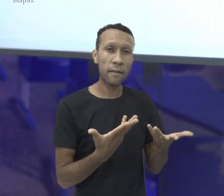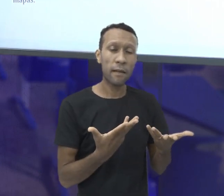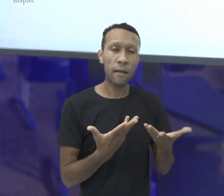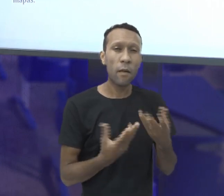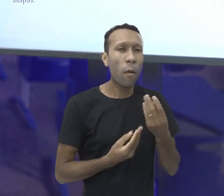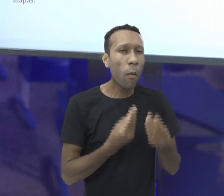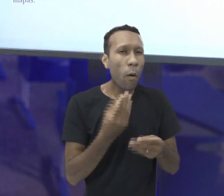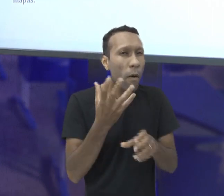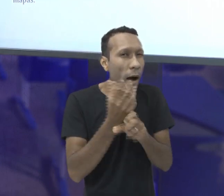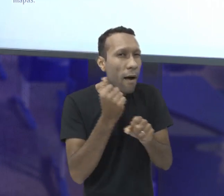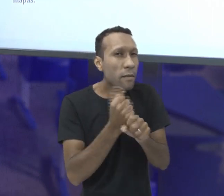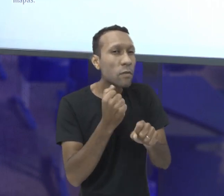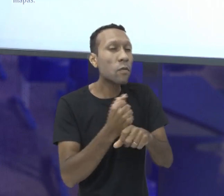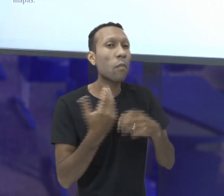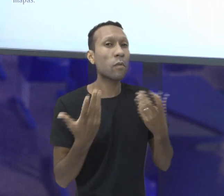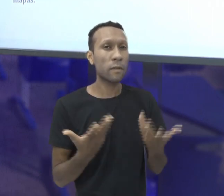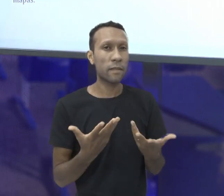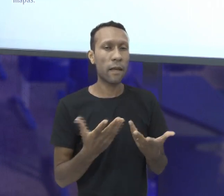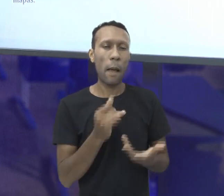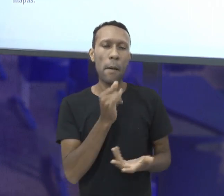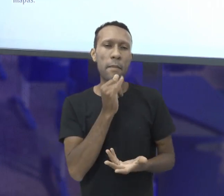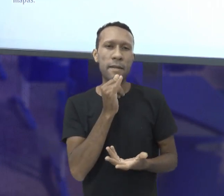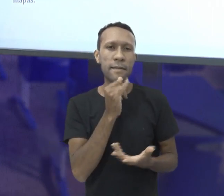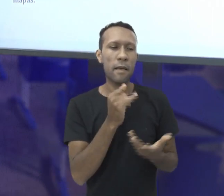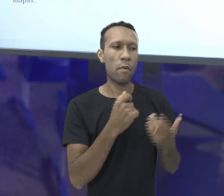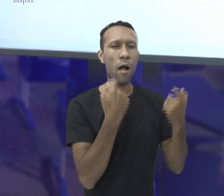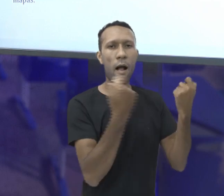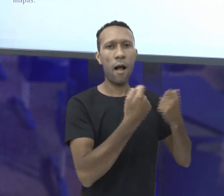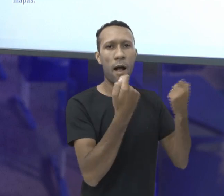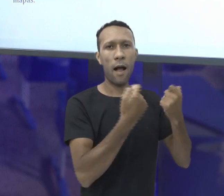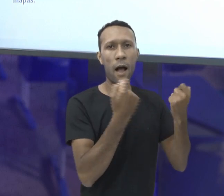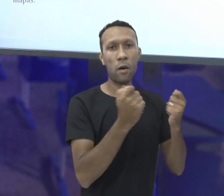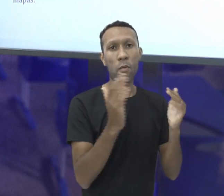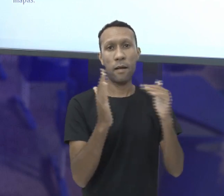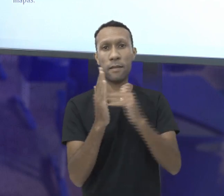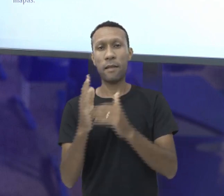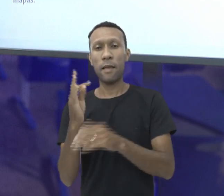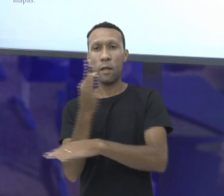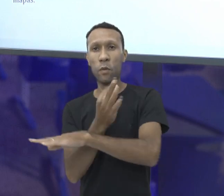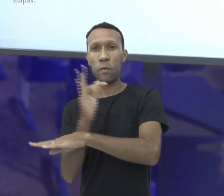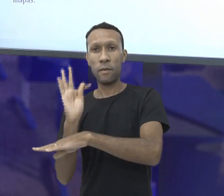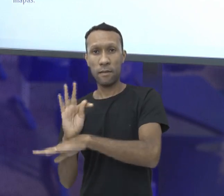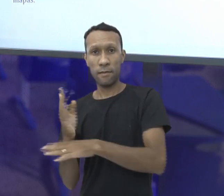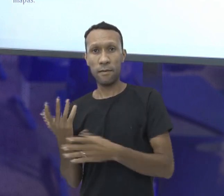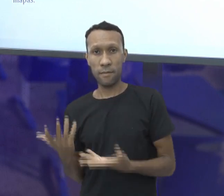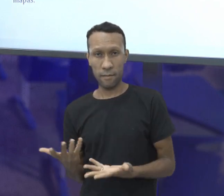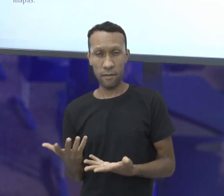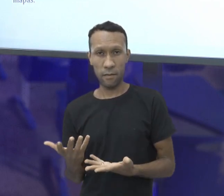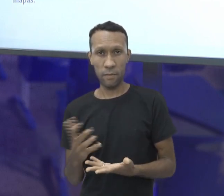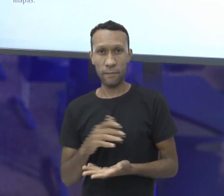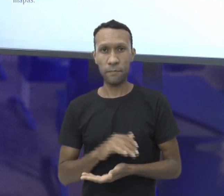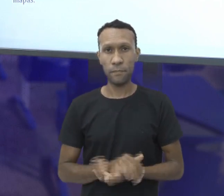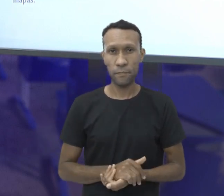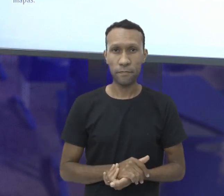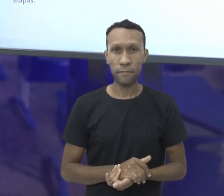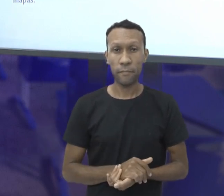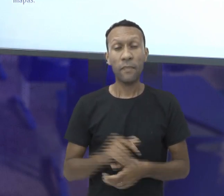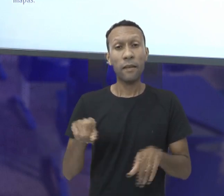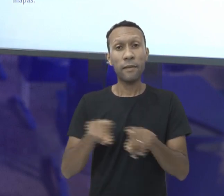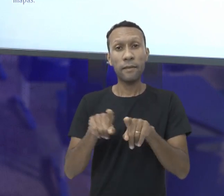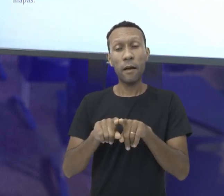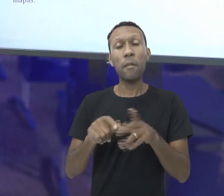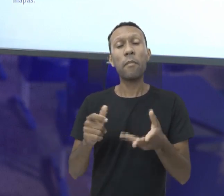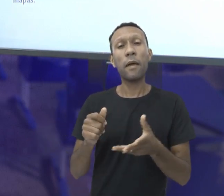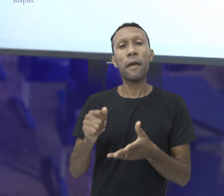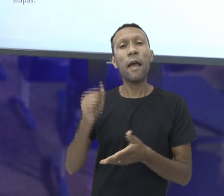falado, sobre o município de Toritama, Caruaru e o mapa político do Brasil. No mapa político do Brasil, a cada 1